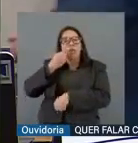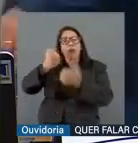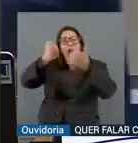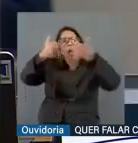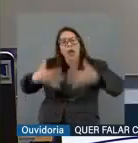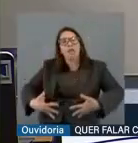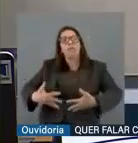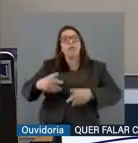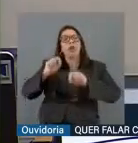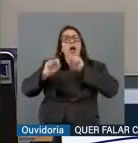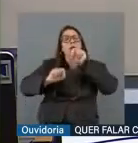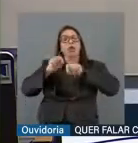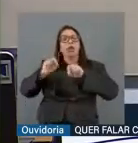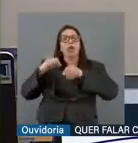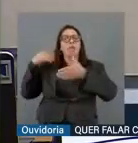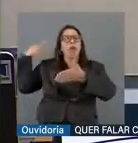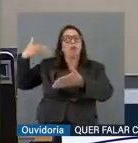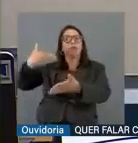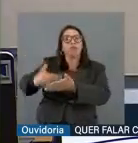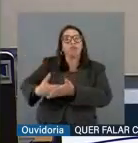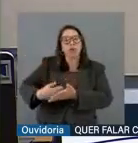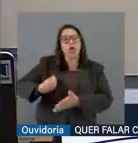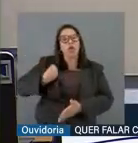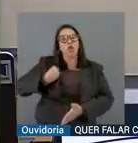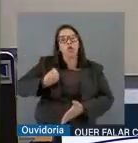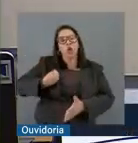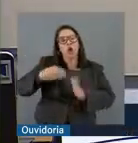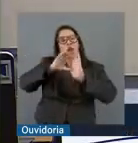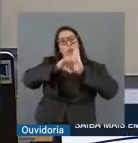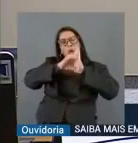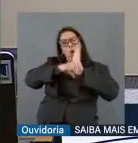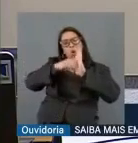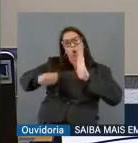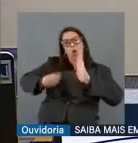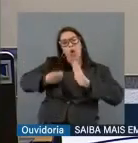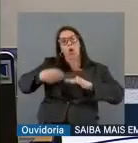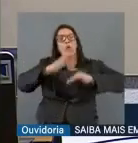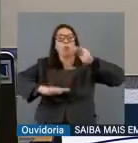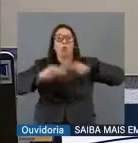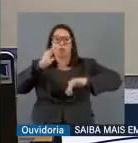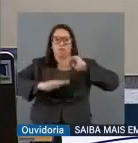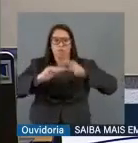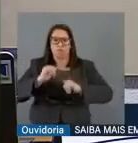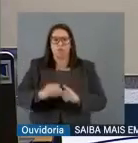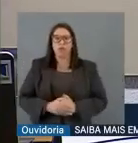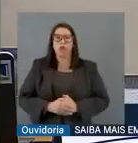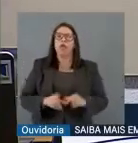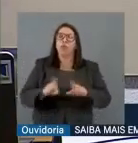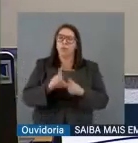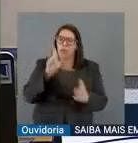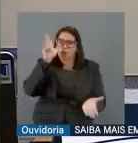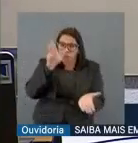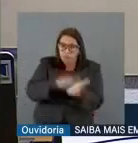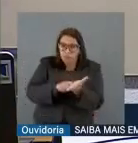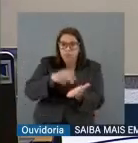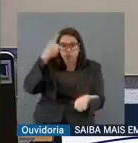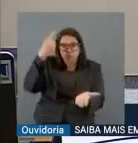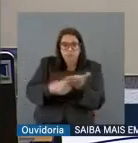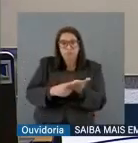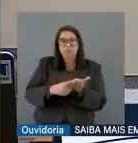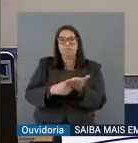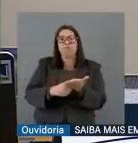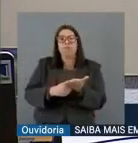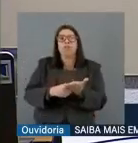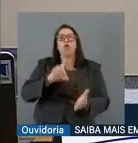e pra mim seria só mais uma contra o Bolsonaro, né? E acabou que a gente foi um elemento